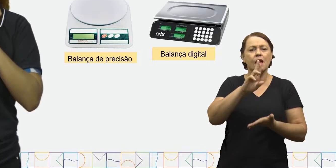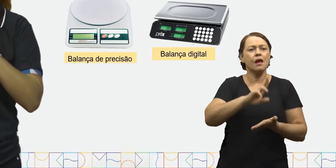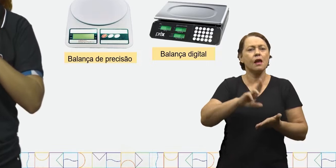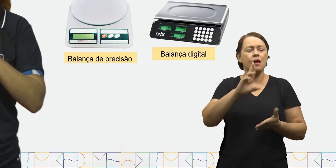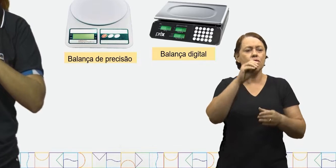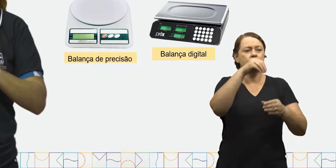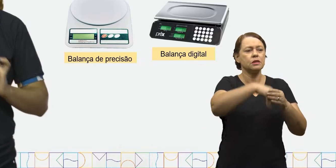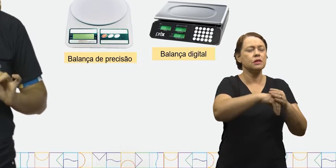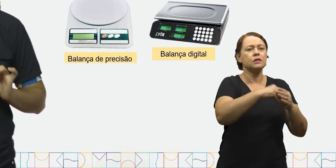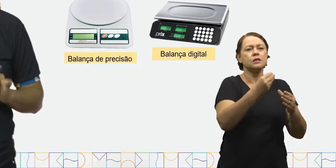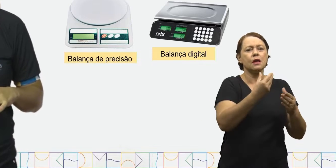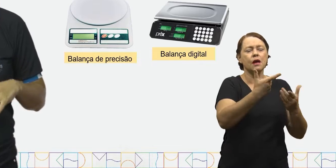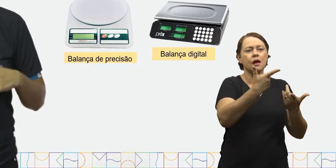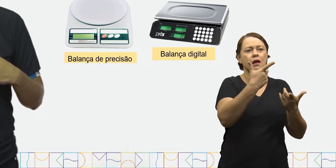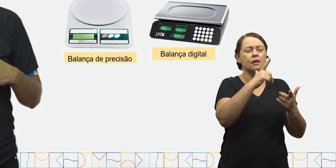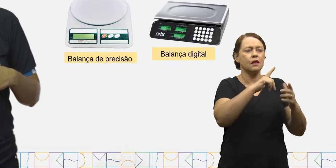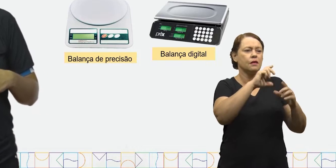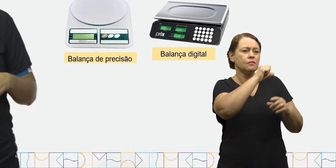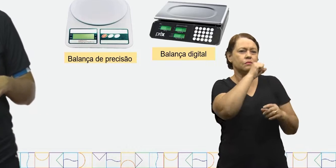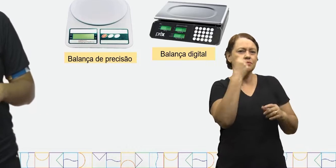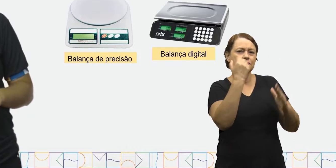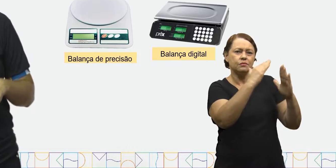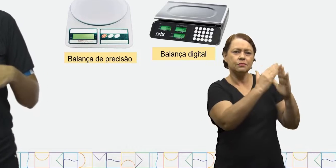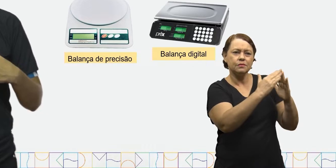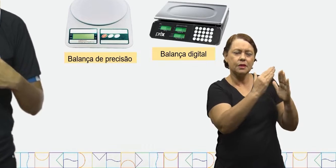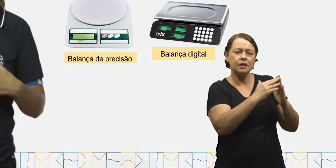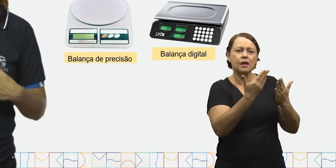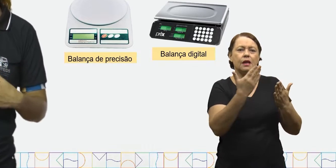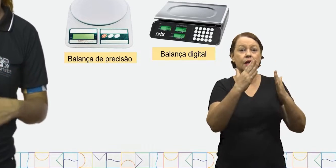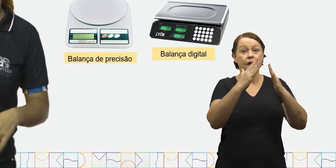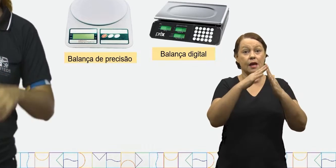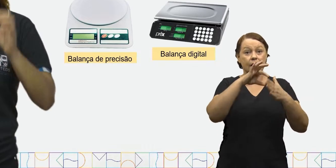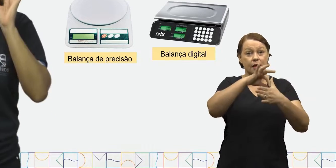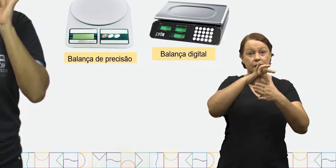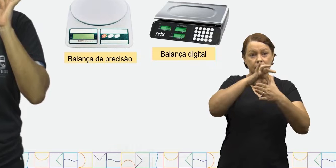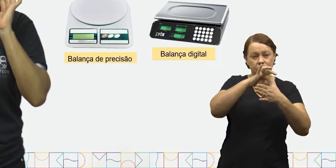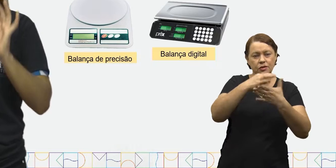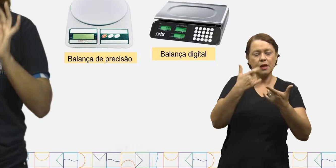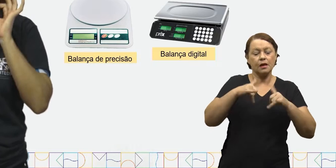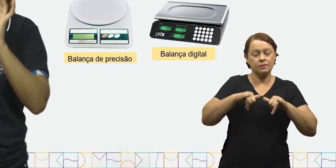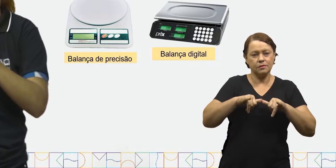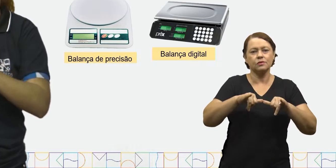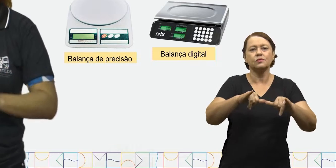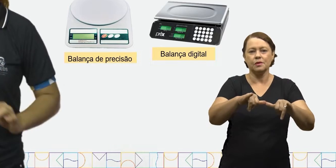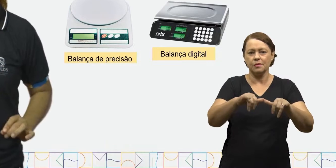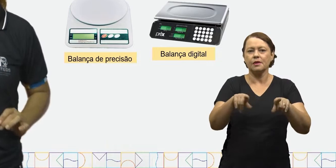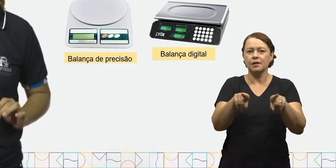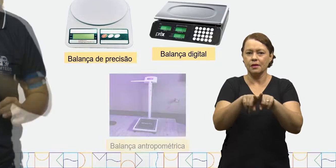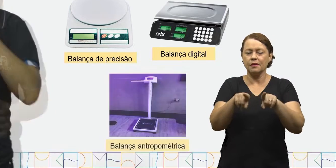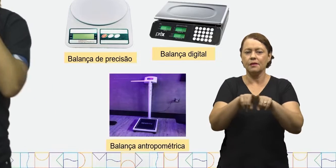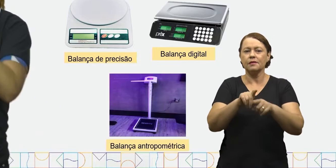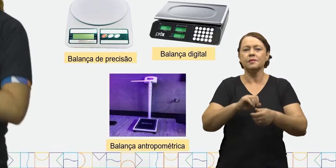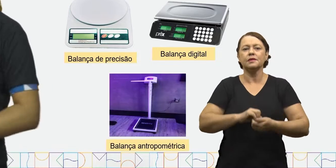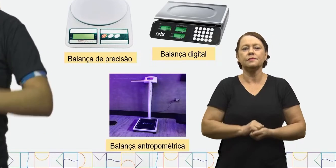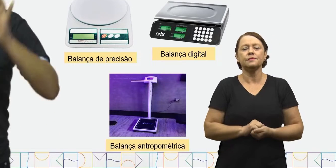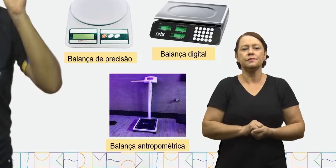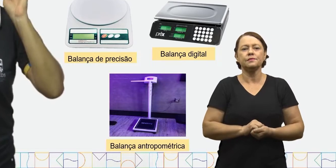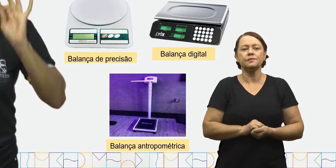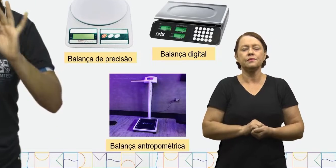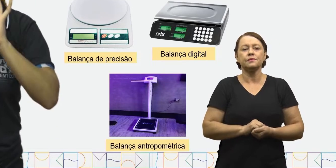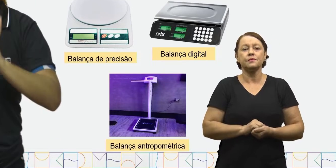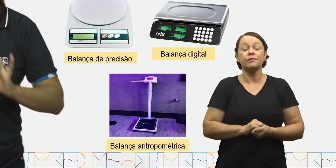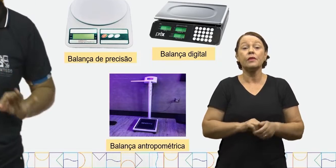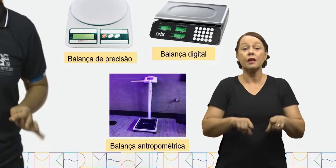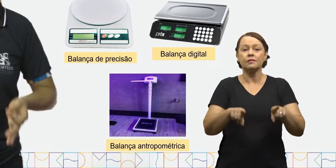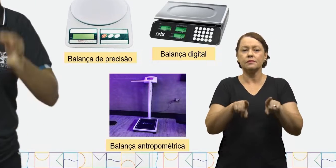utilizada no comércio em geral, como em padarias, açougues e supermercados. Agora,